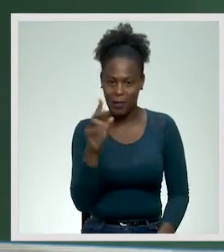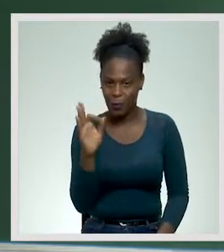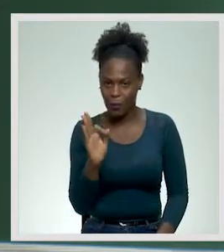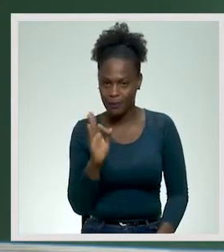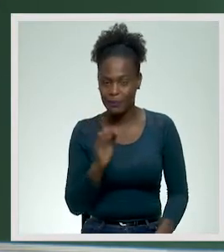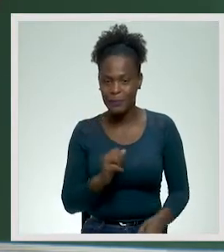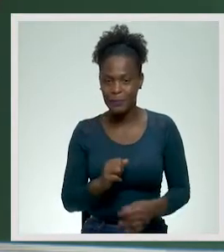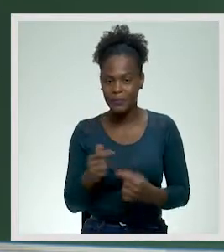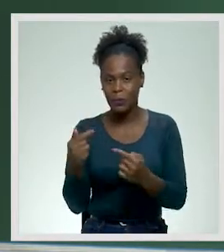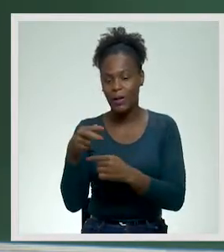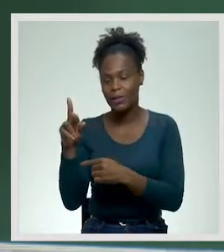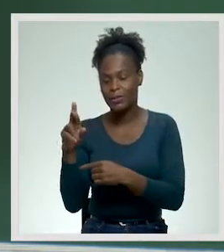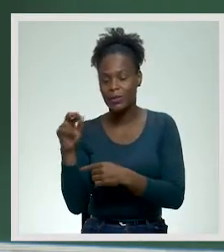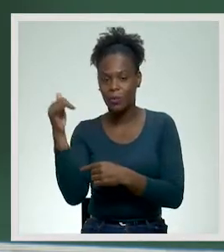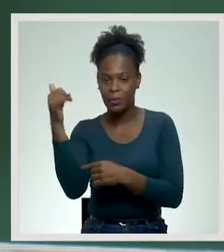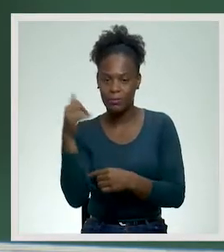64.